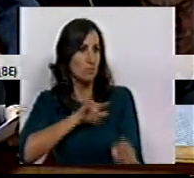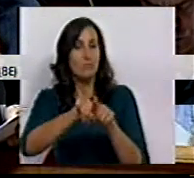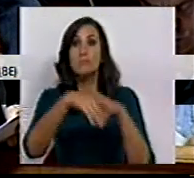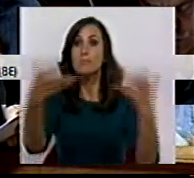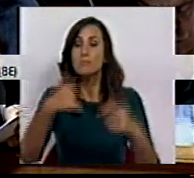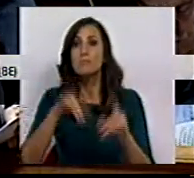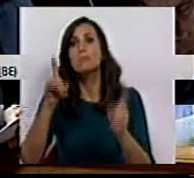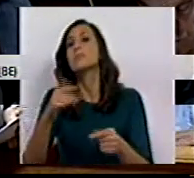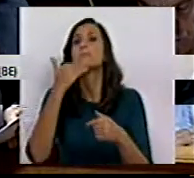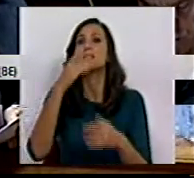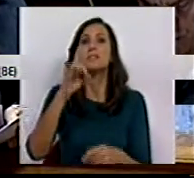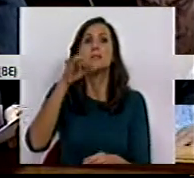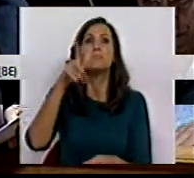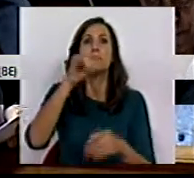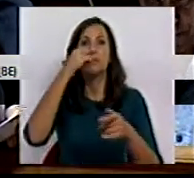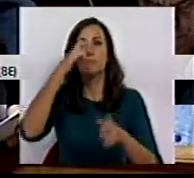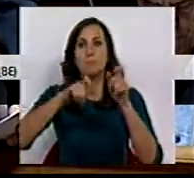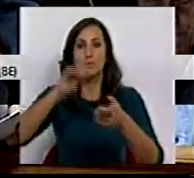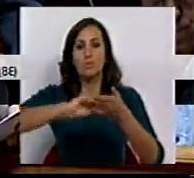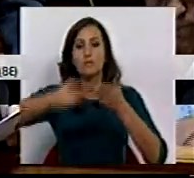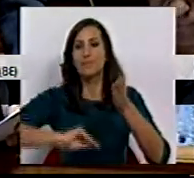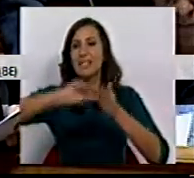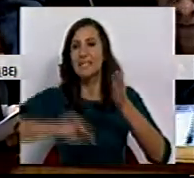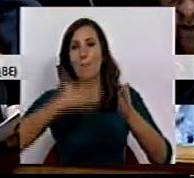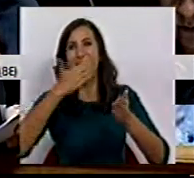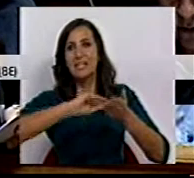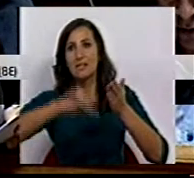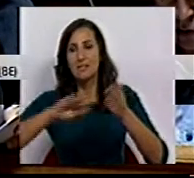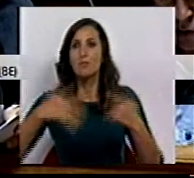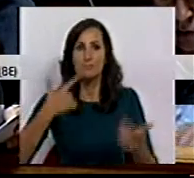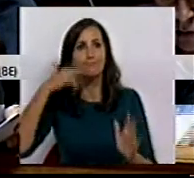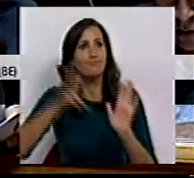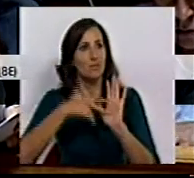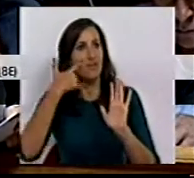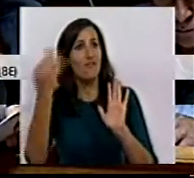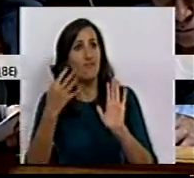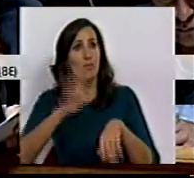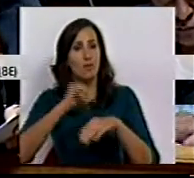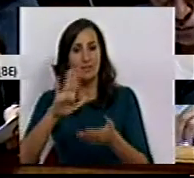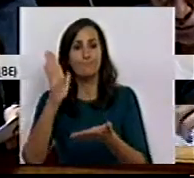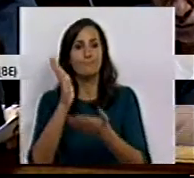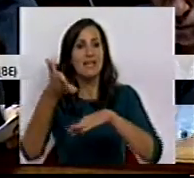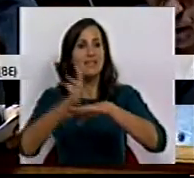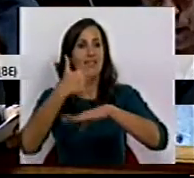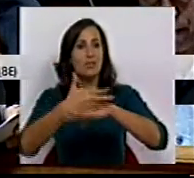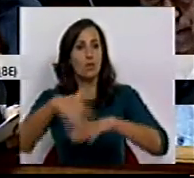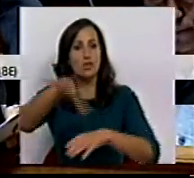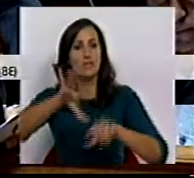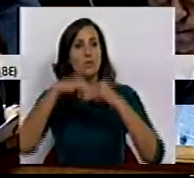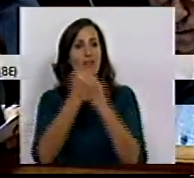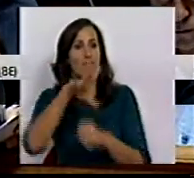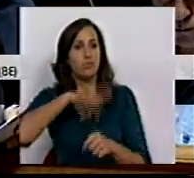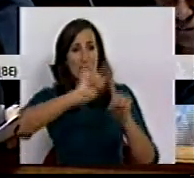1.400 subscritores da petição hoje em discussão, a qual reflete o crescente reconhecimento por diferentes setores da sociedade portuguesa